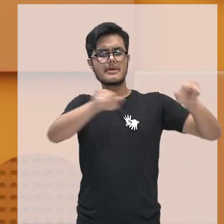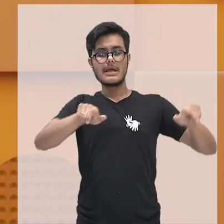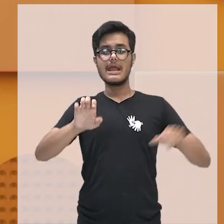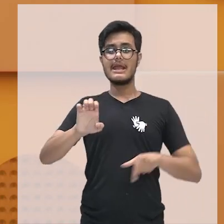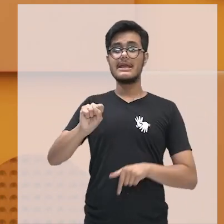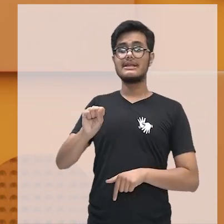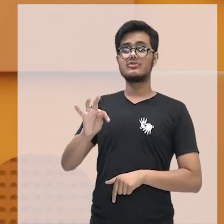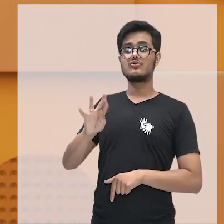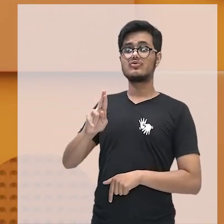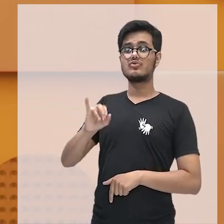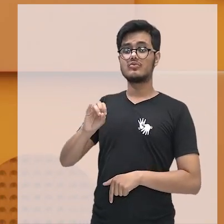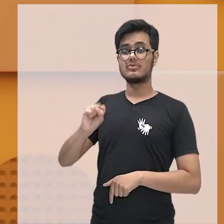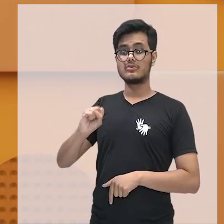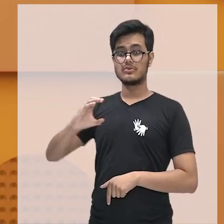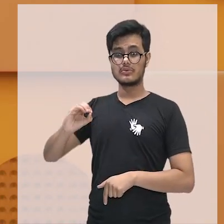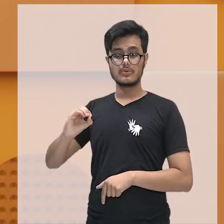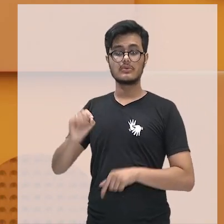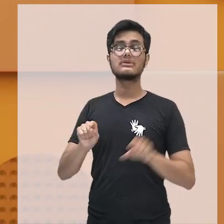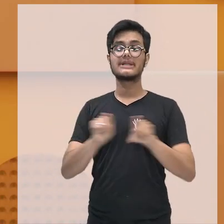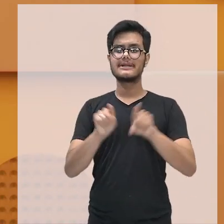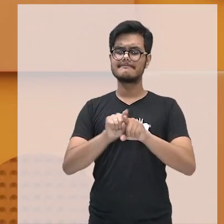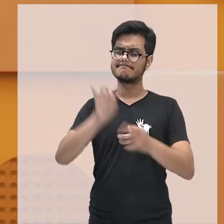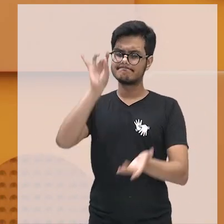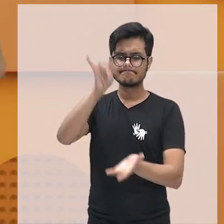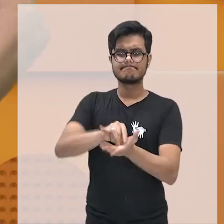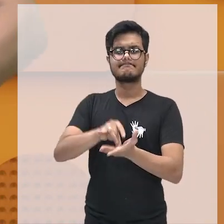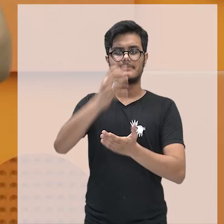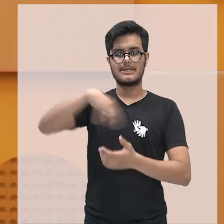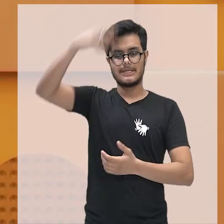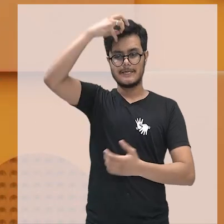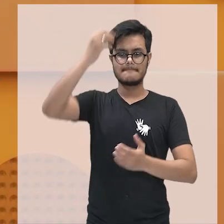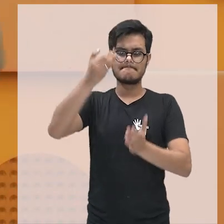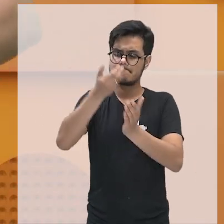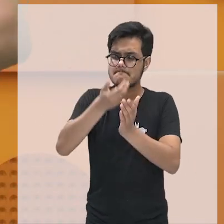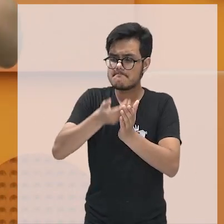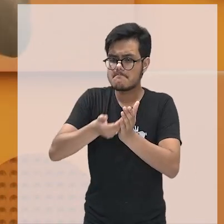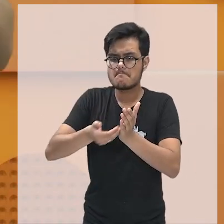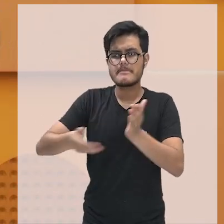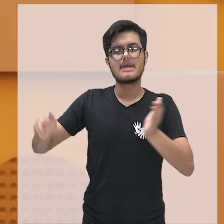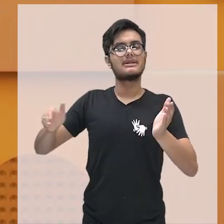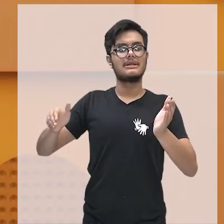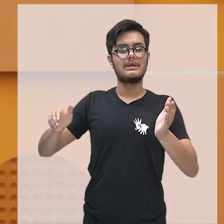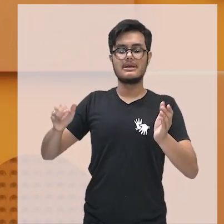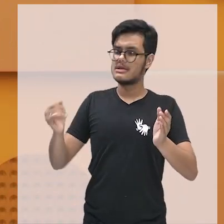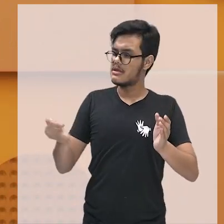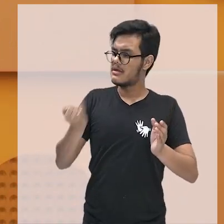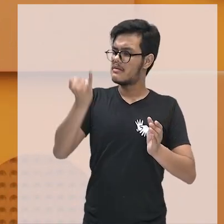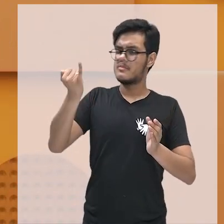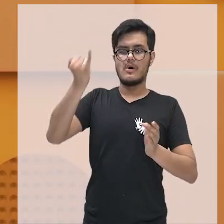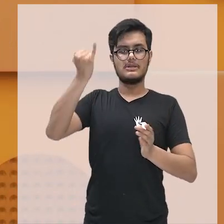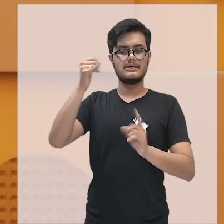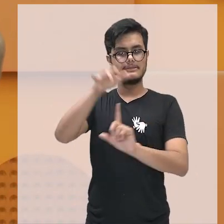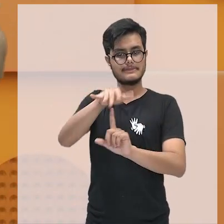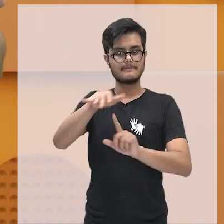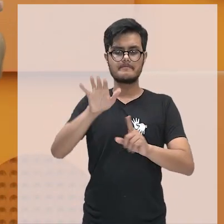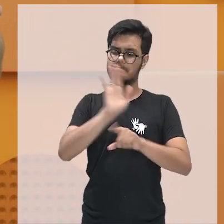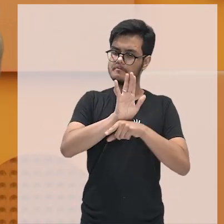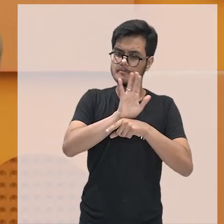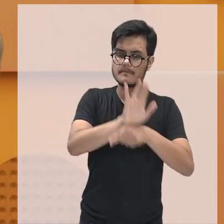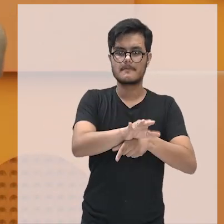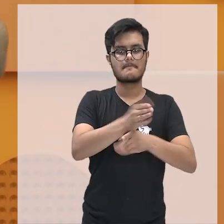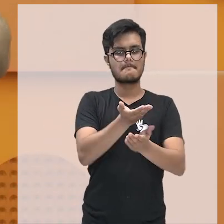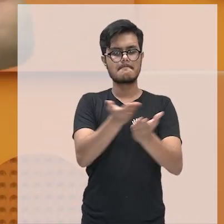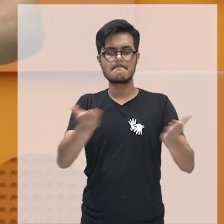aquela região até haver a consolidação da monarquia essa monarquia que vai trazer uma grande contribuição para a